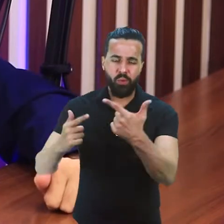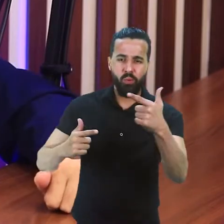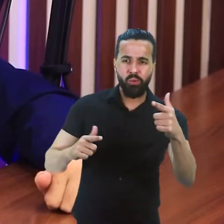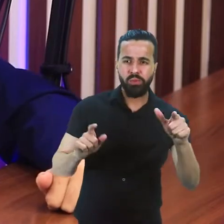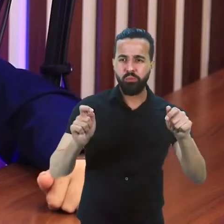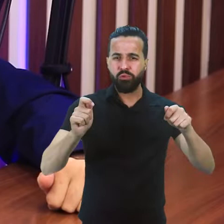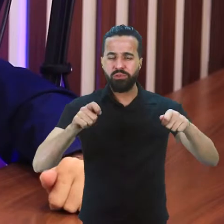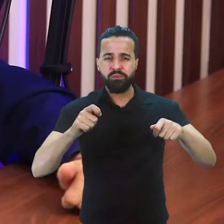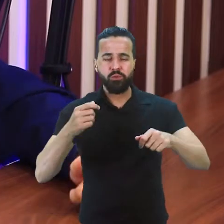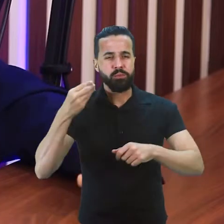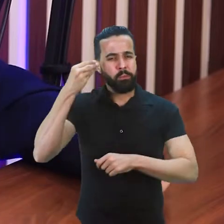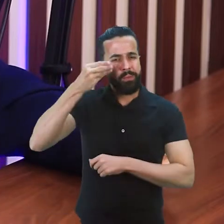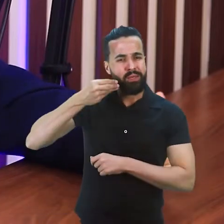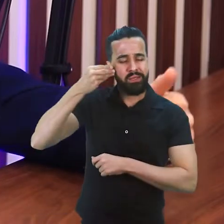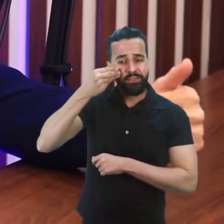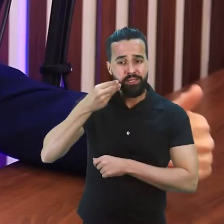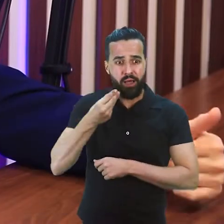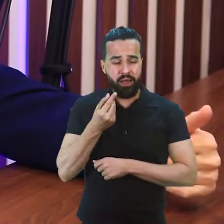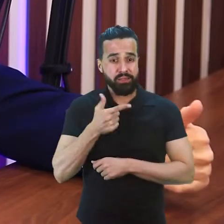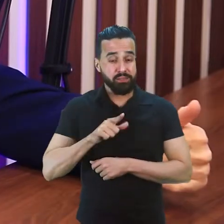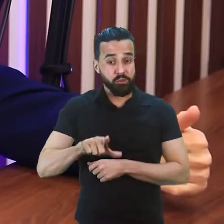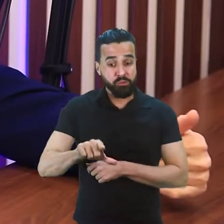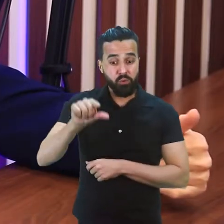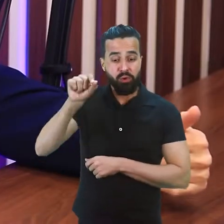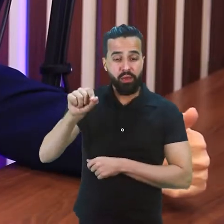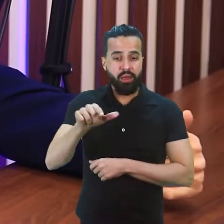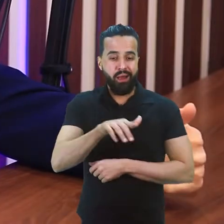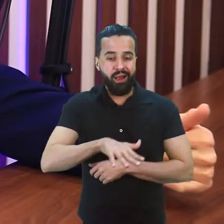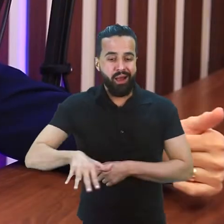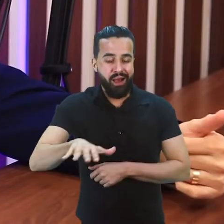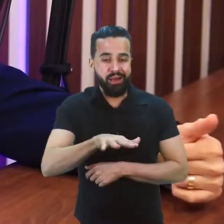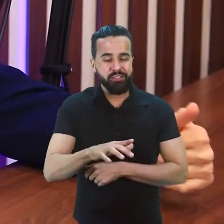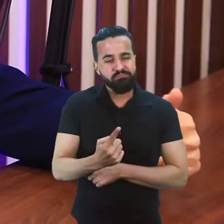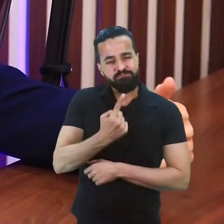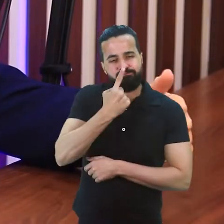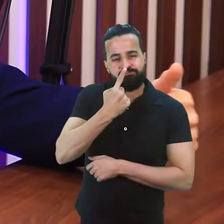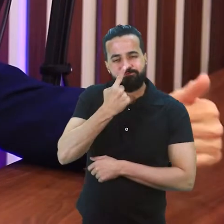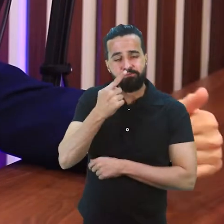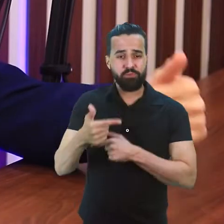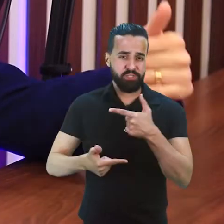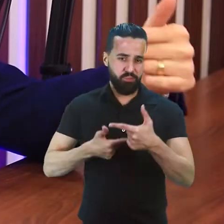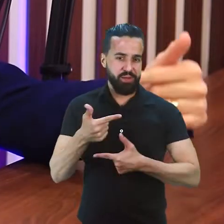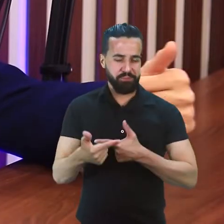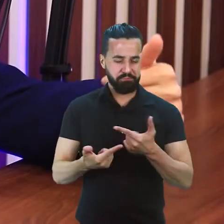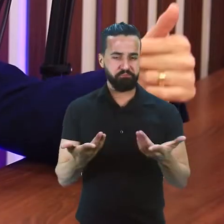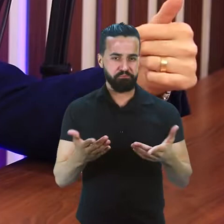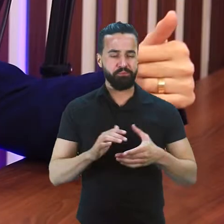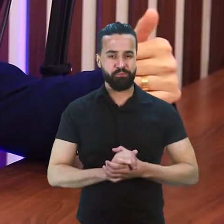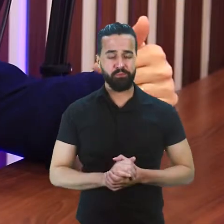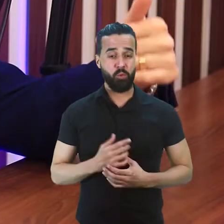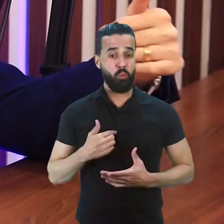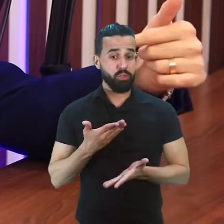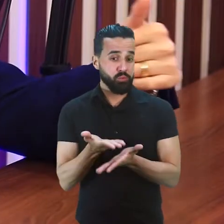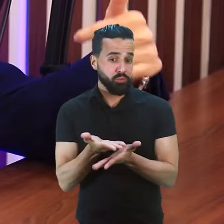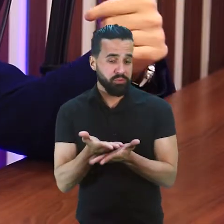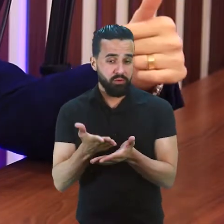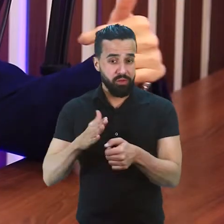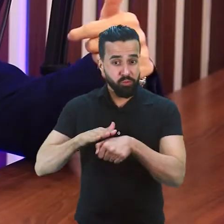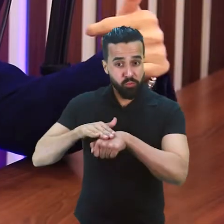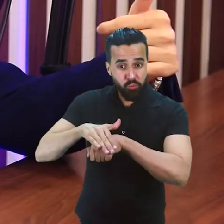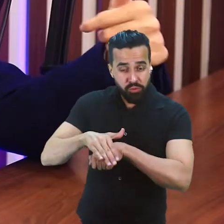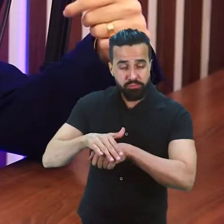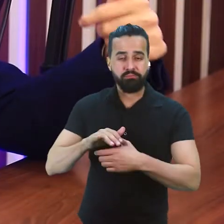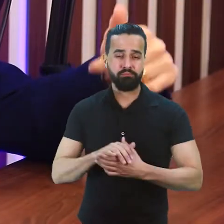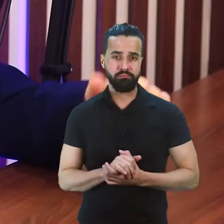a minha área de atuação. E aí eu estudava à noite. Cheguei à noite no mural da universidade,